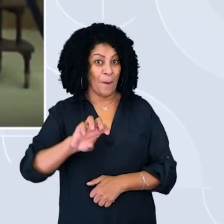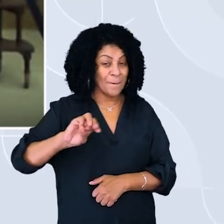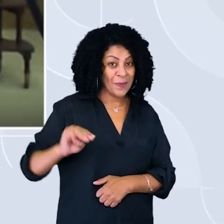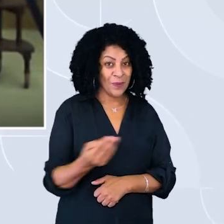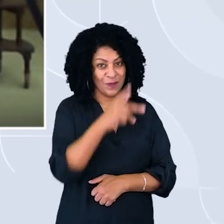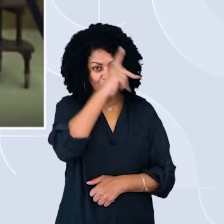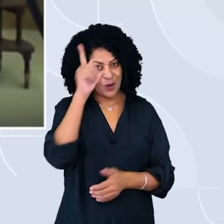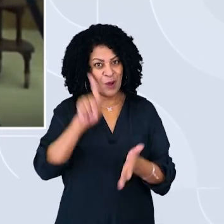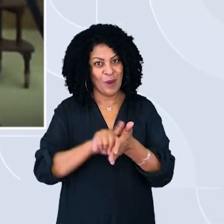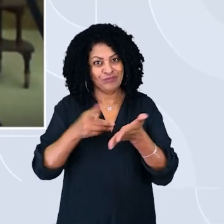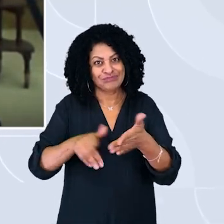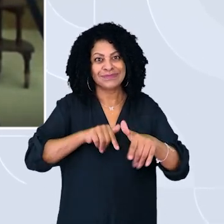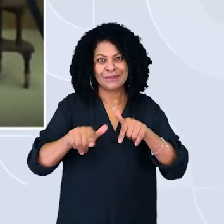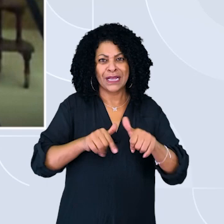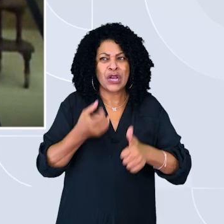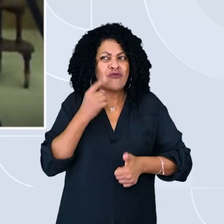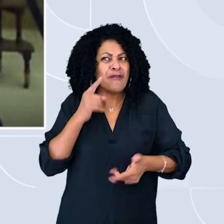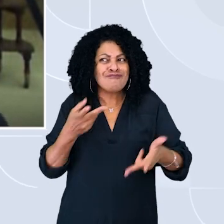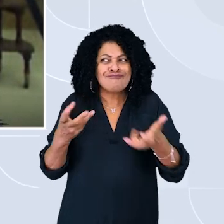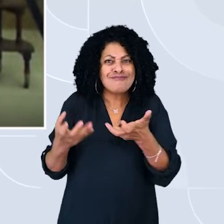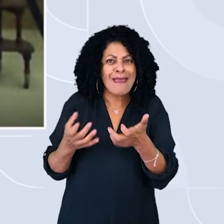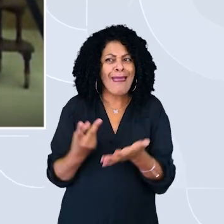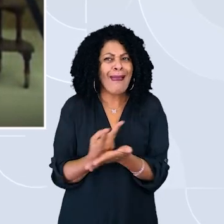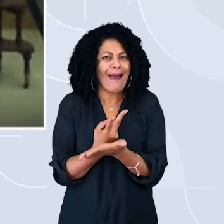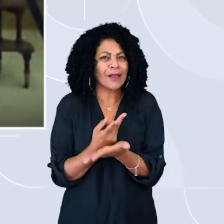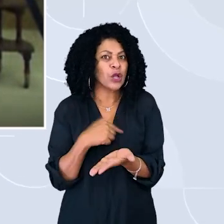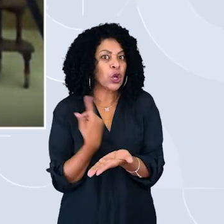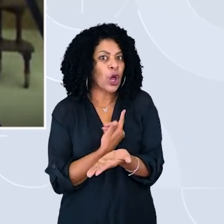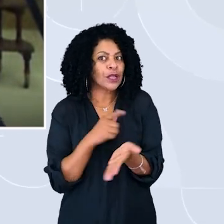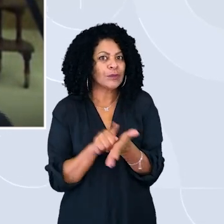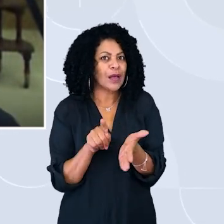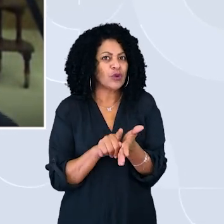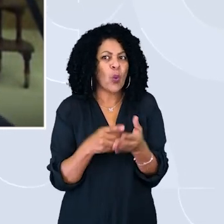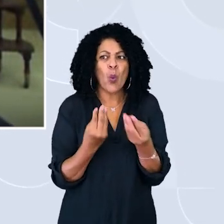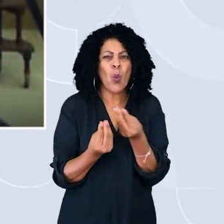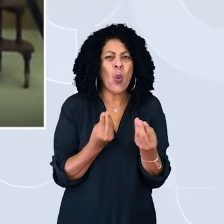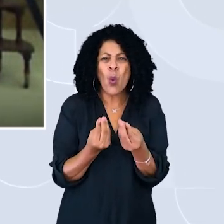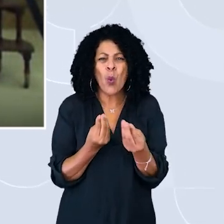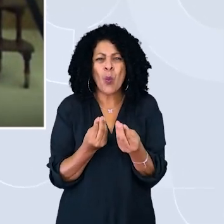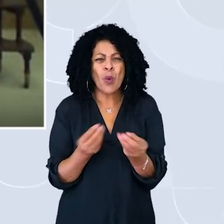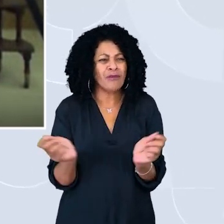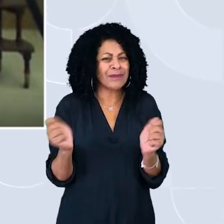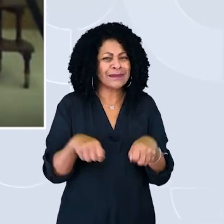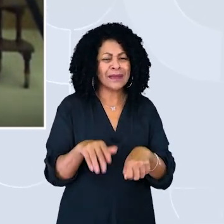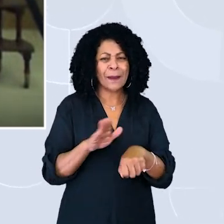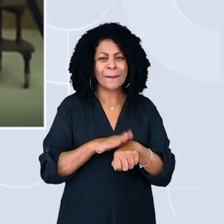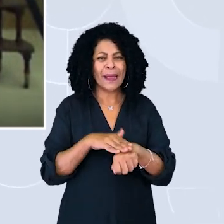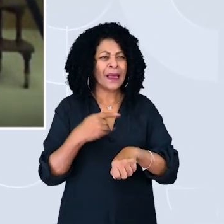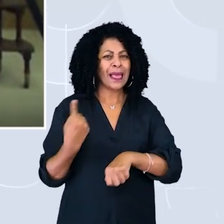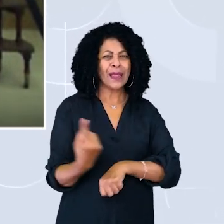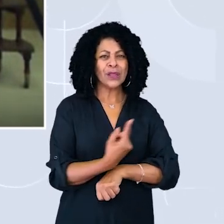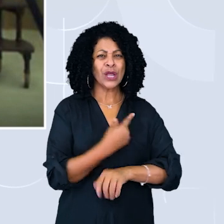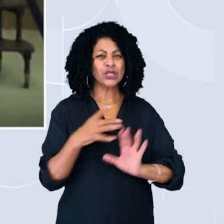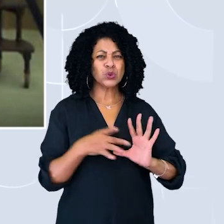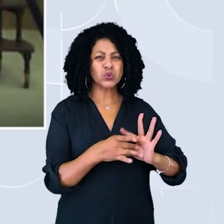andamento. Alguma coisa está errada. Então, precisamos de meios capazes de